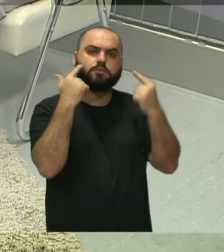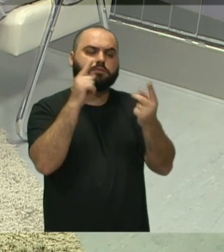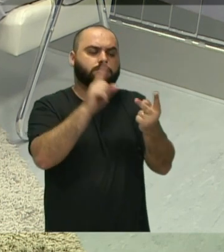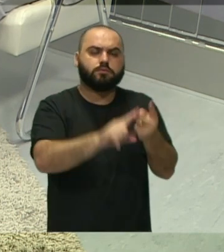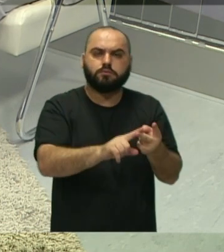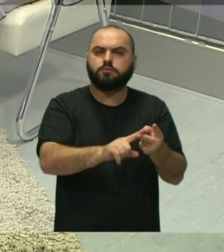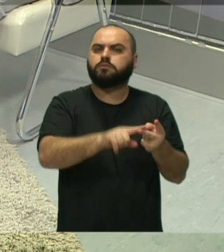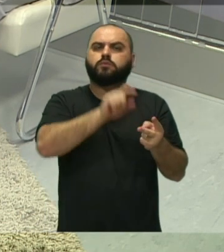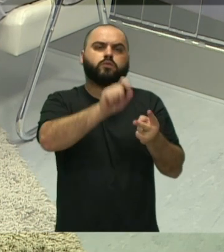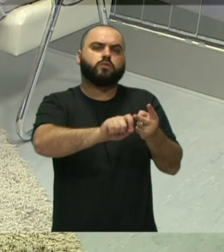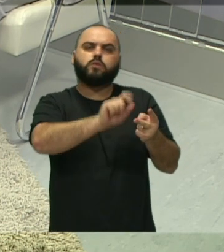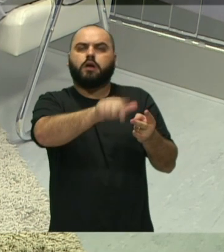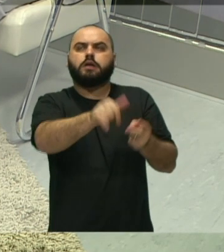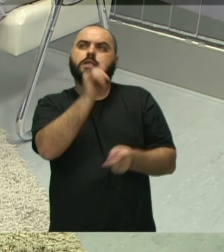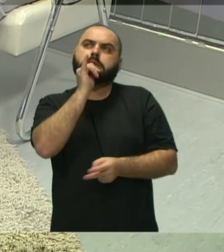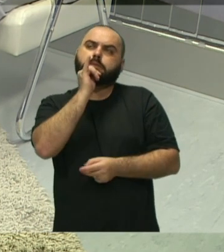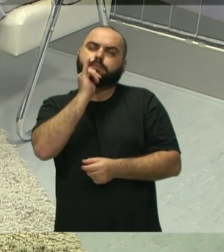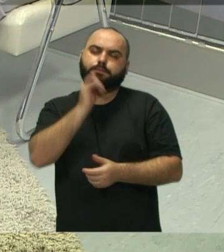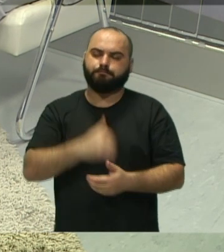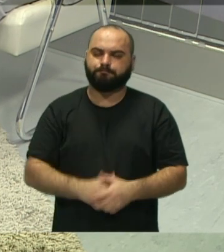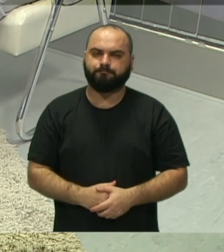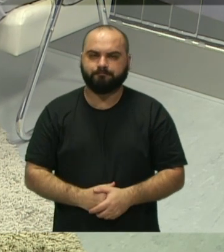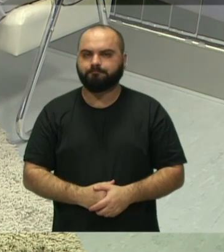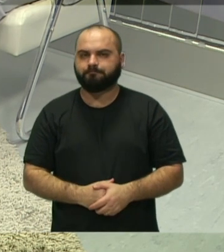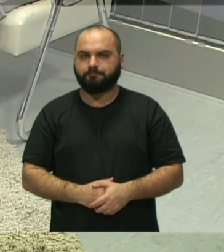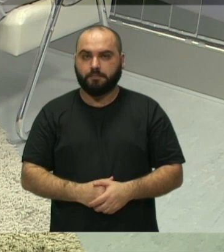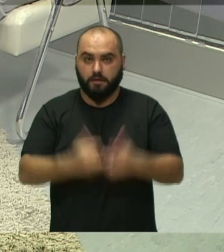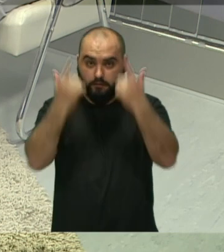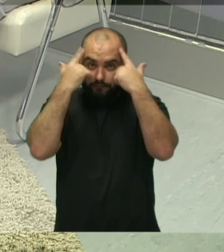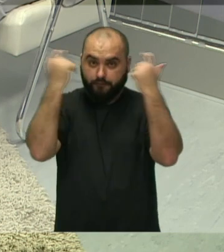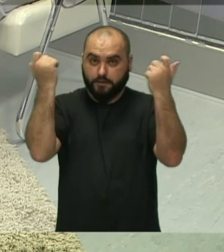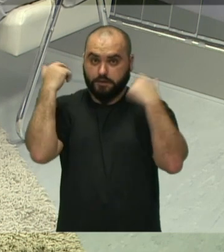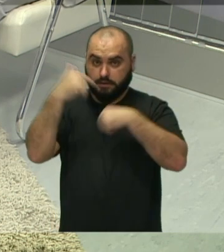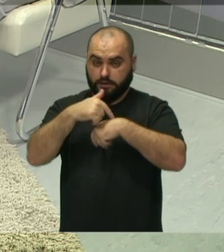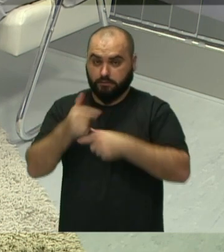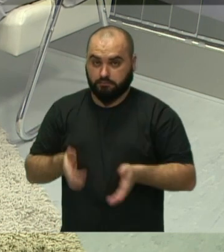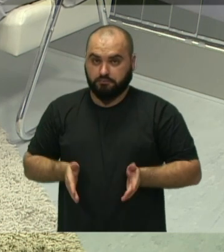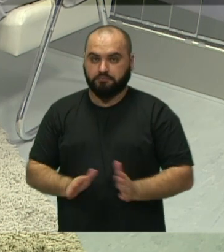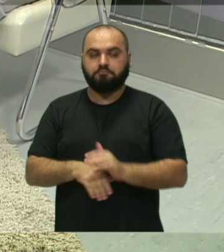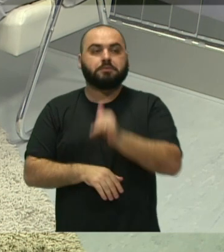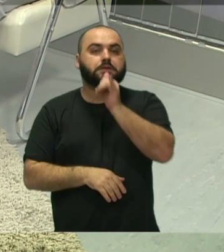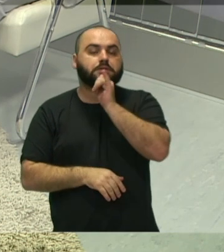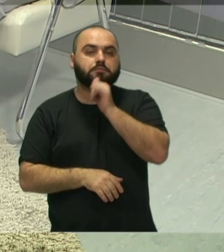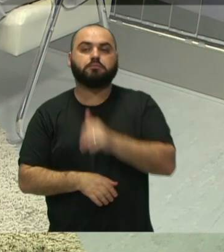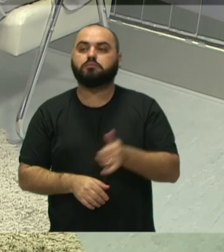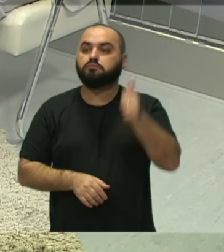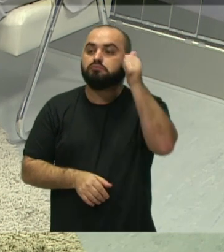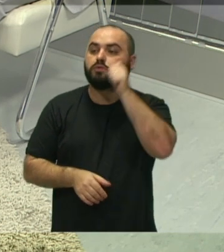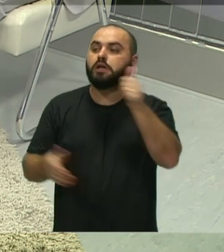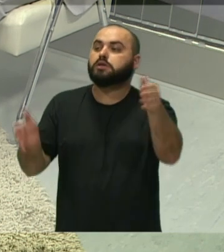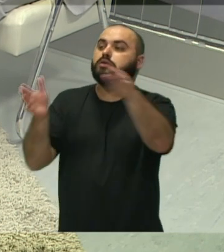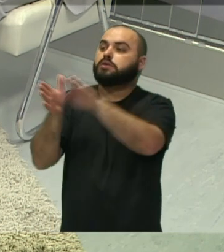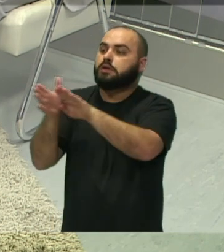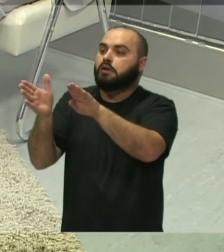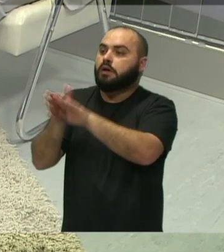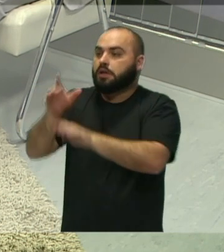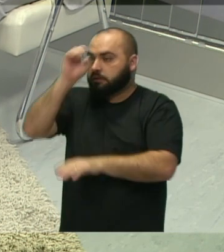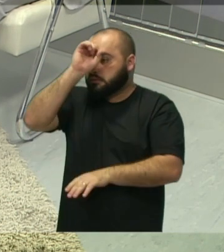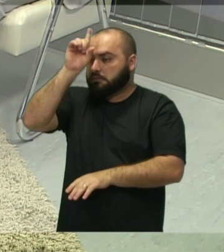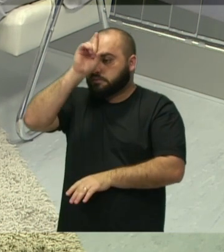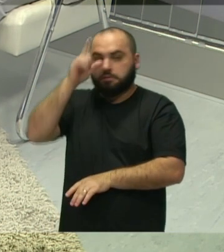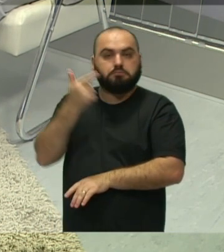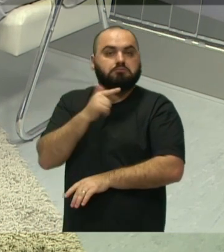obstétrica, por exemplo, Maurício, é a mulher chegar na maternidade e ela não ter o atendimento